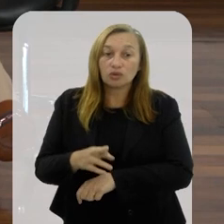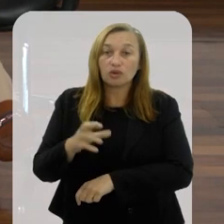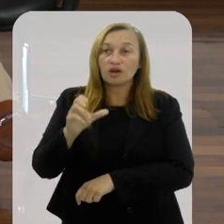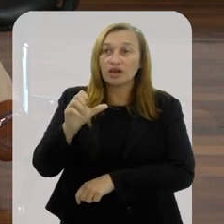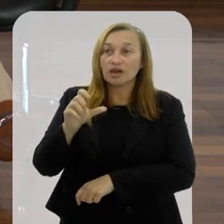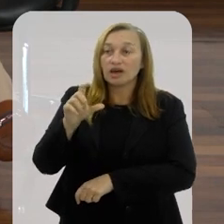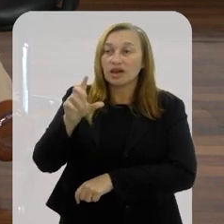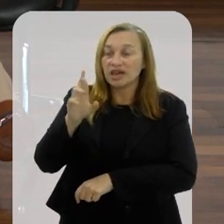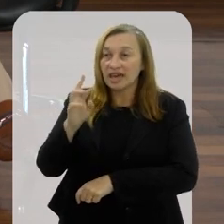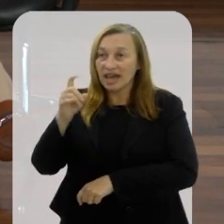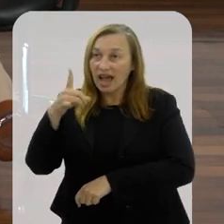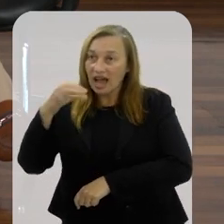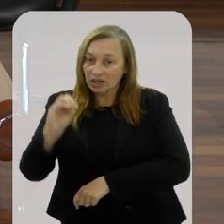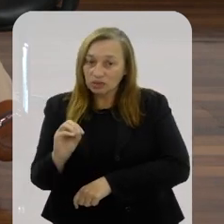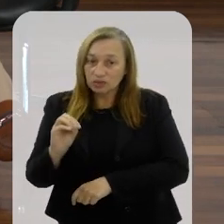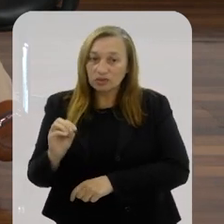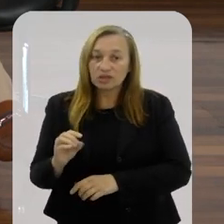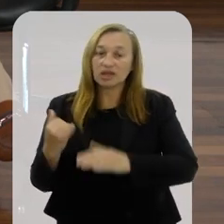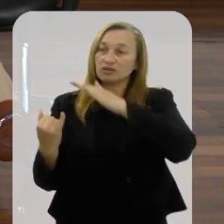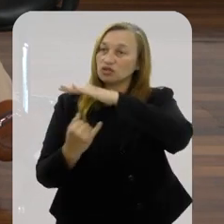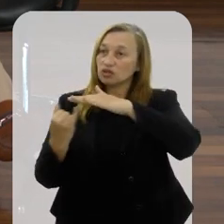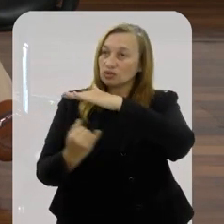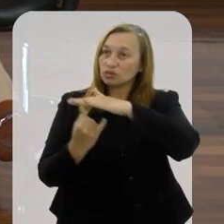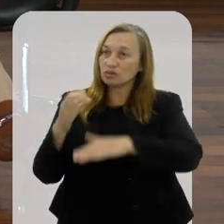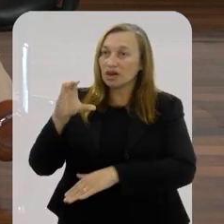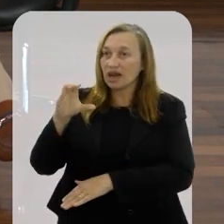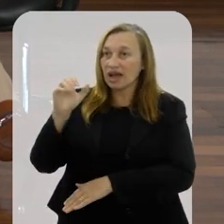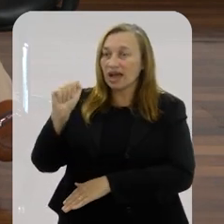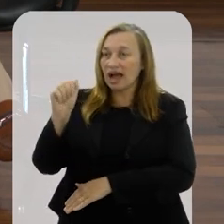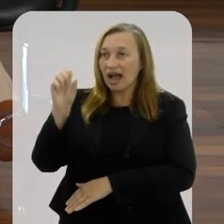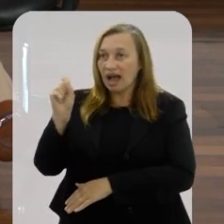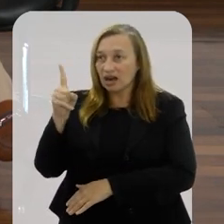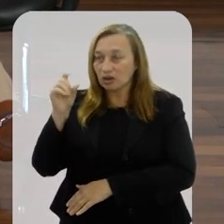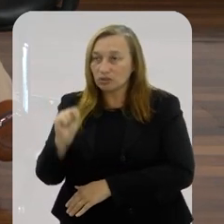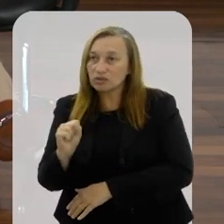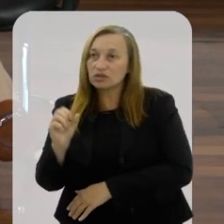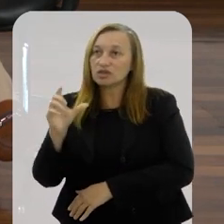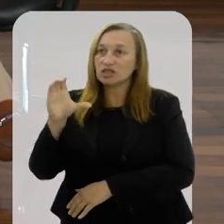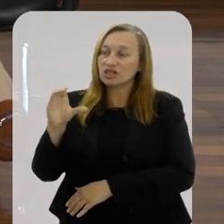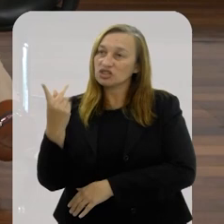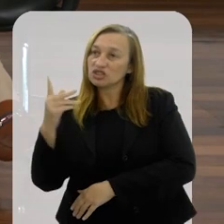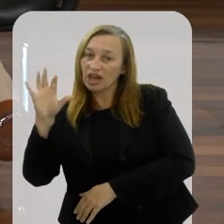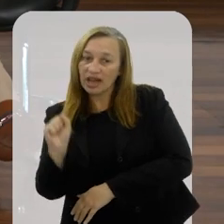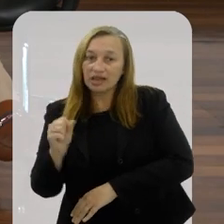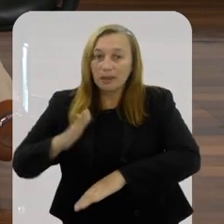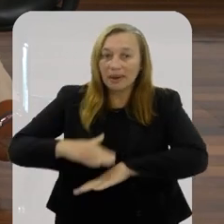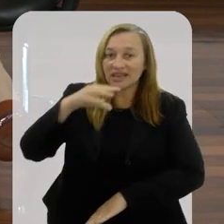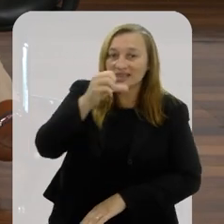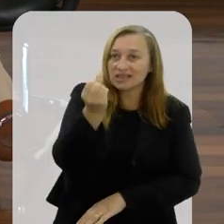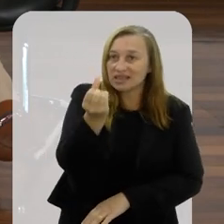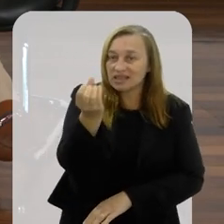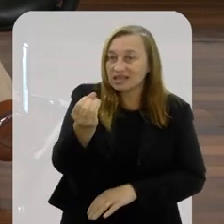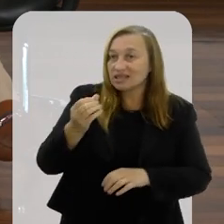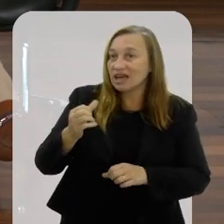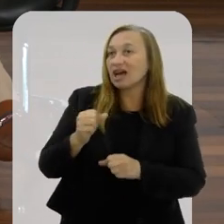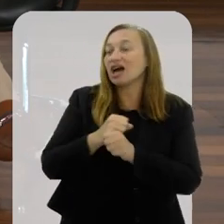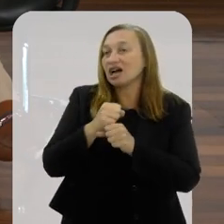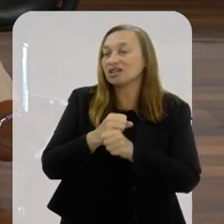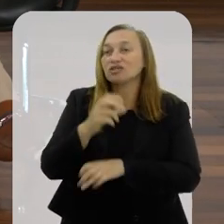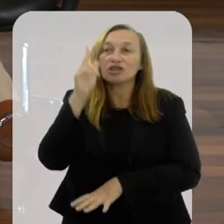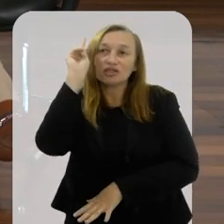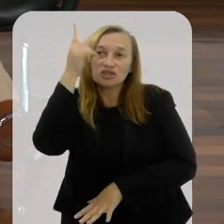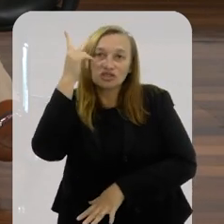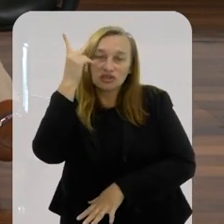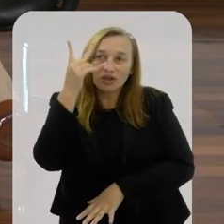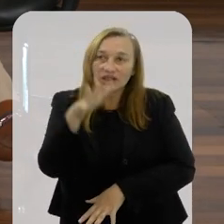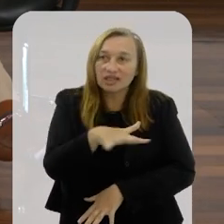que preside o Instituto Carlos Chagas, um instituto com mais de 60 anos de história na área de saúde,